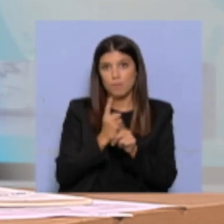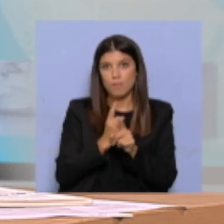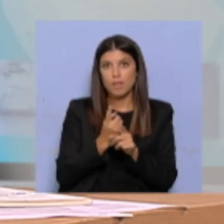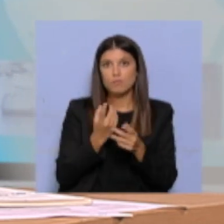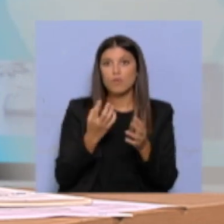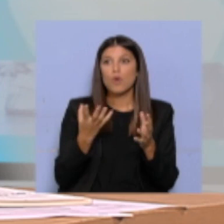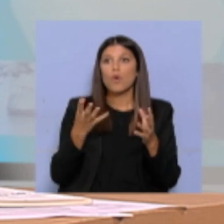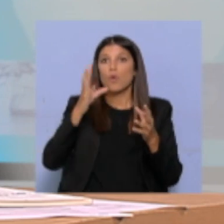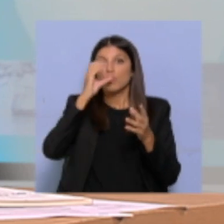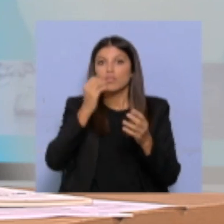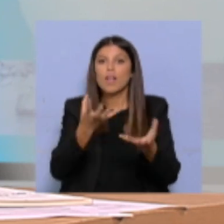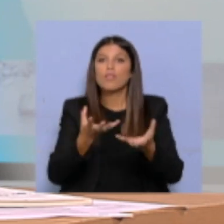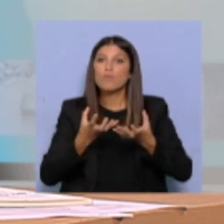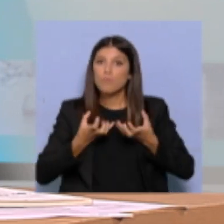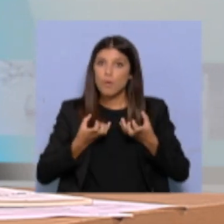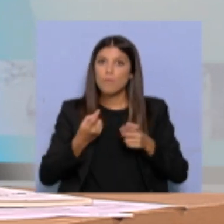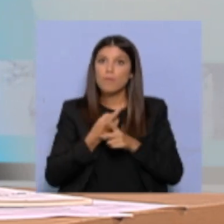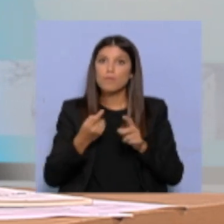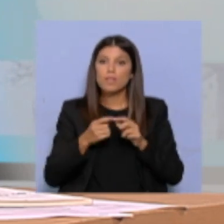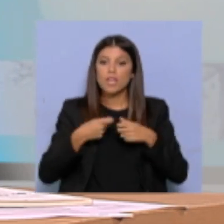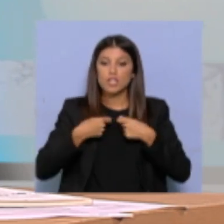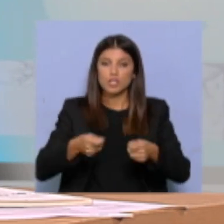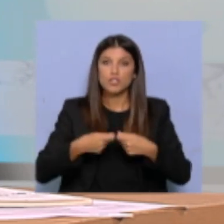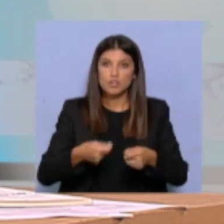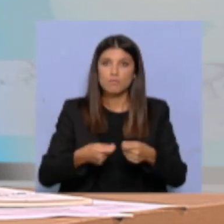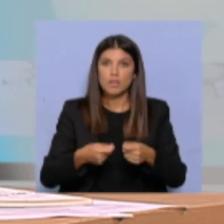nesse sentido, uma vez que não vai despender tanto dinheiro